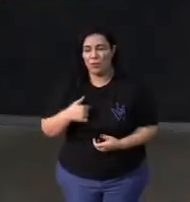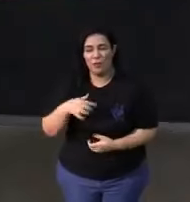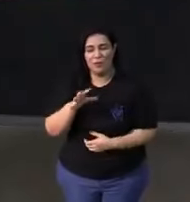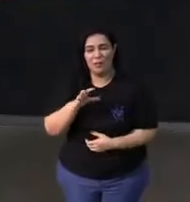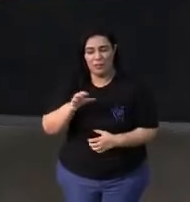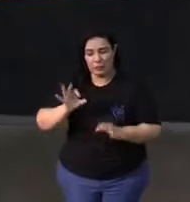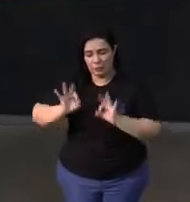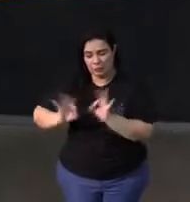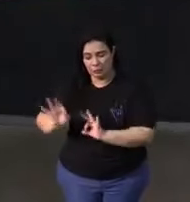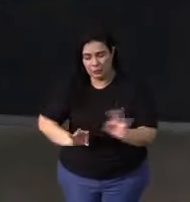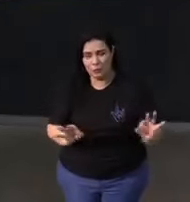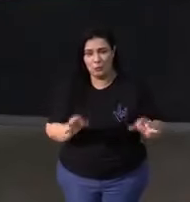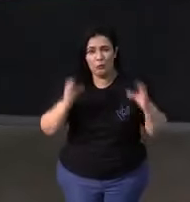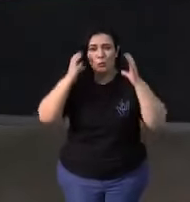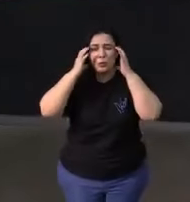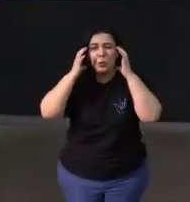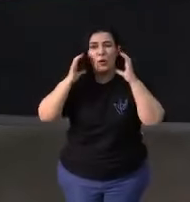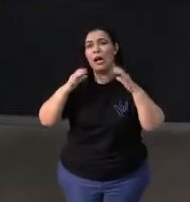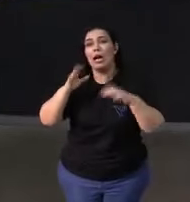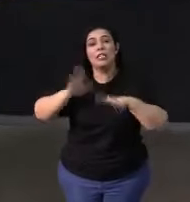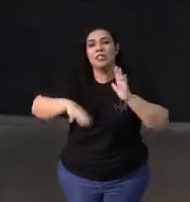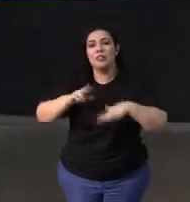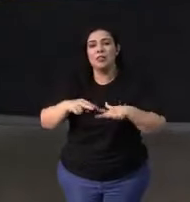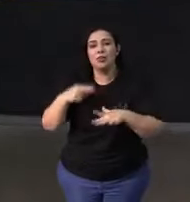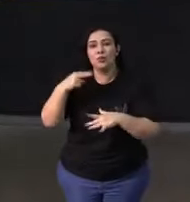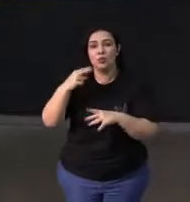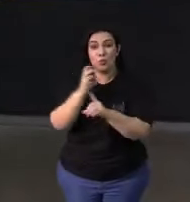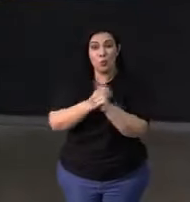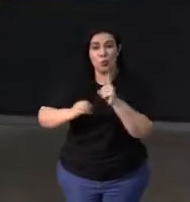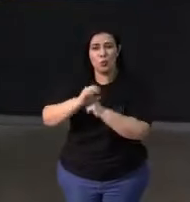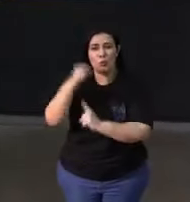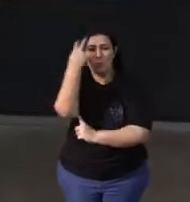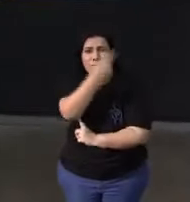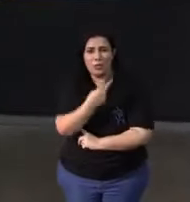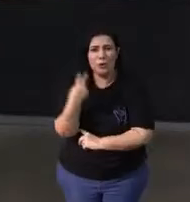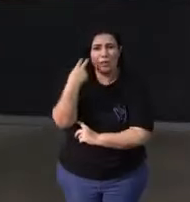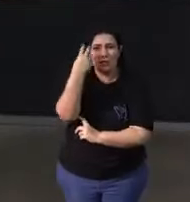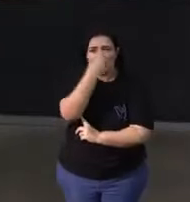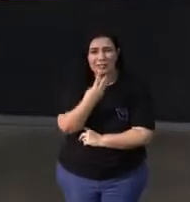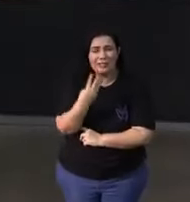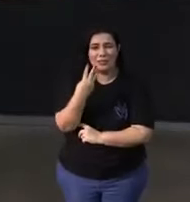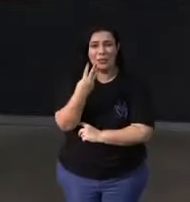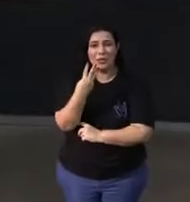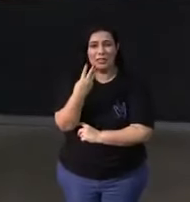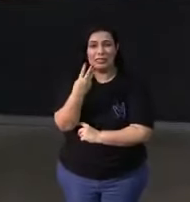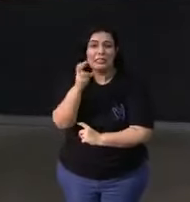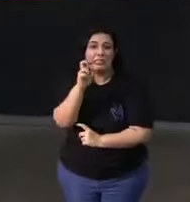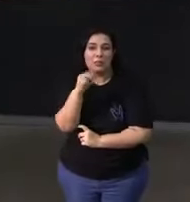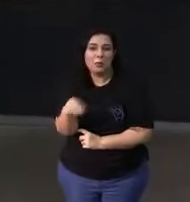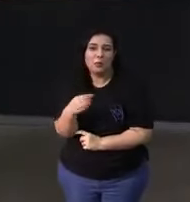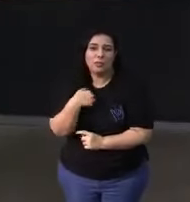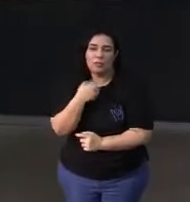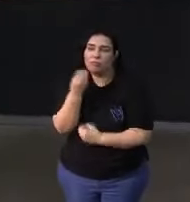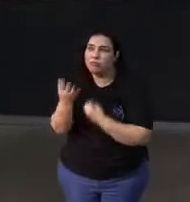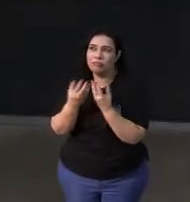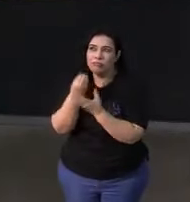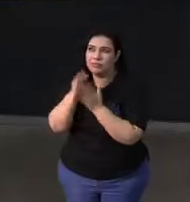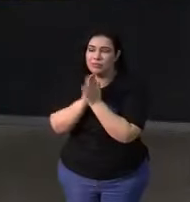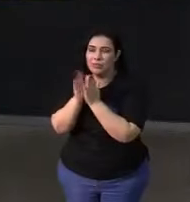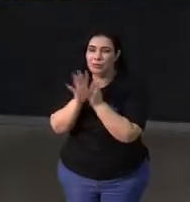o som, ficava lá esperando. E às vezes um culto de 2 horas e meia, 3 horas, para eu gastar 5 minutos fazer um louvor. E